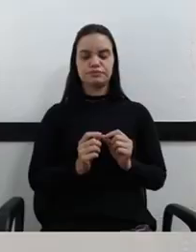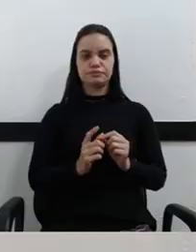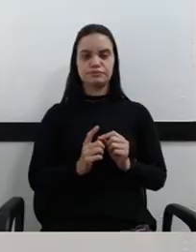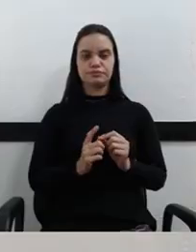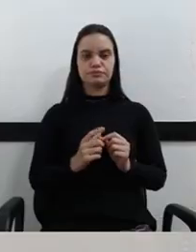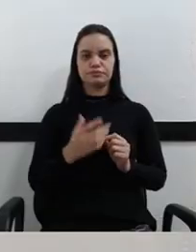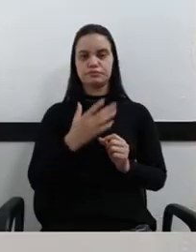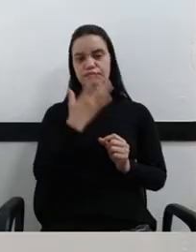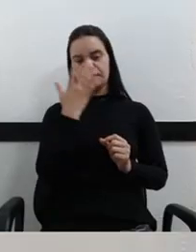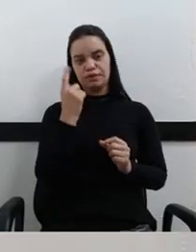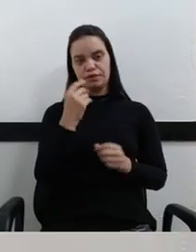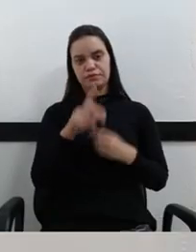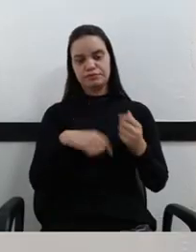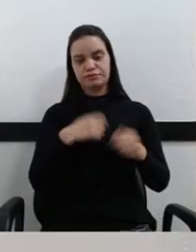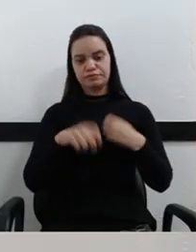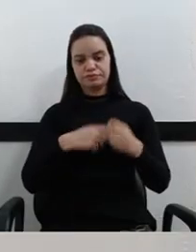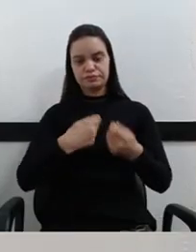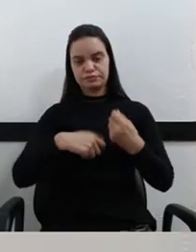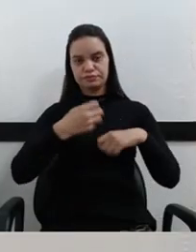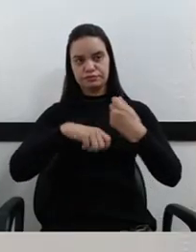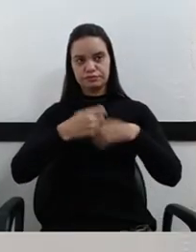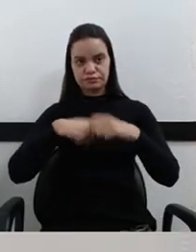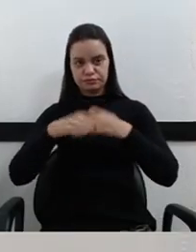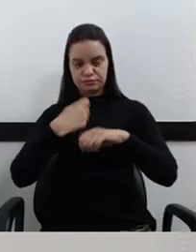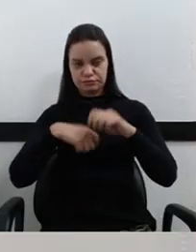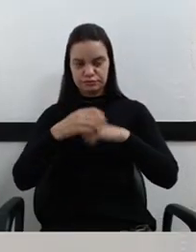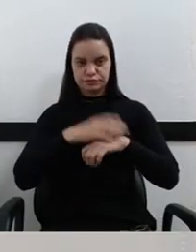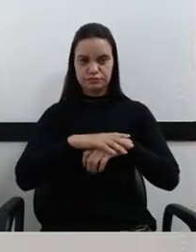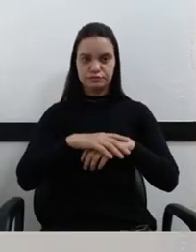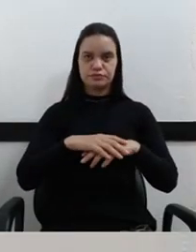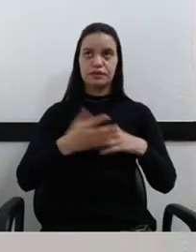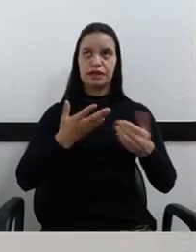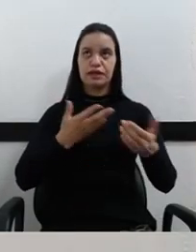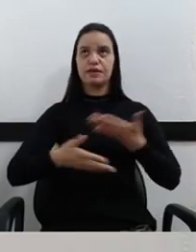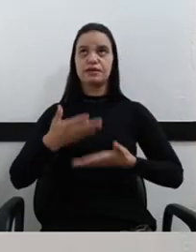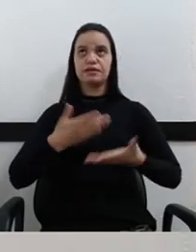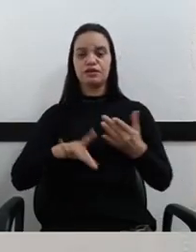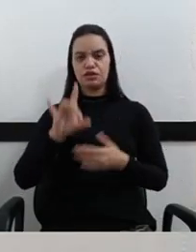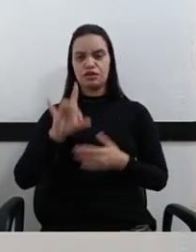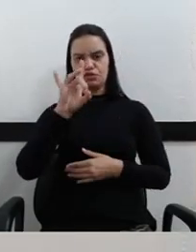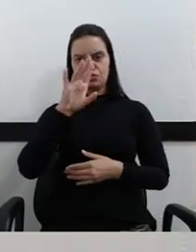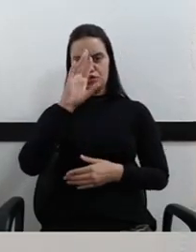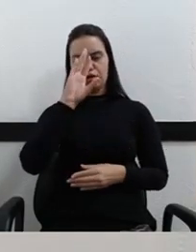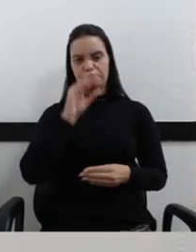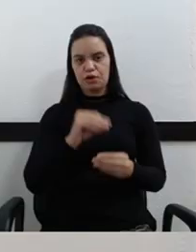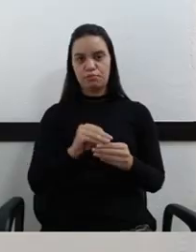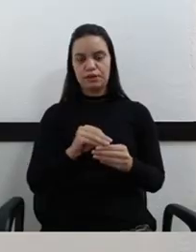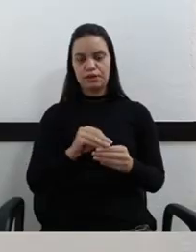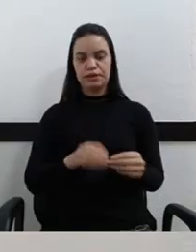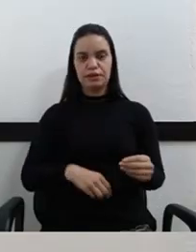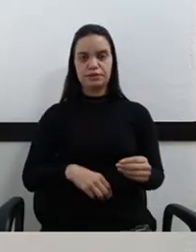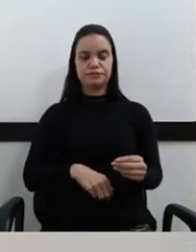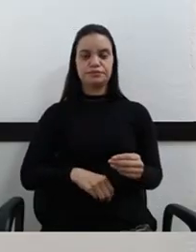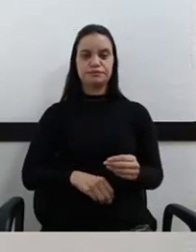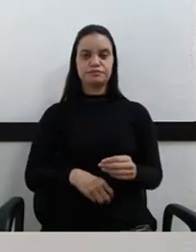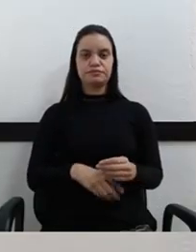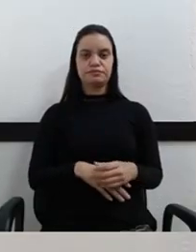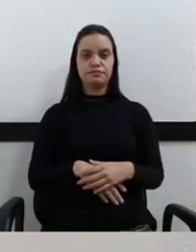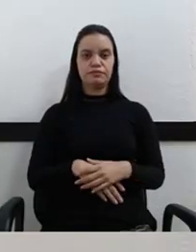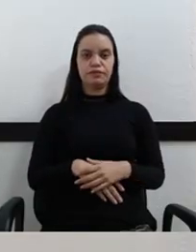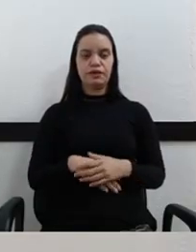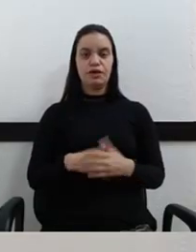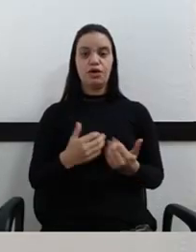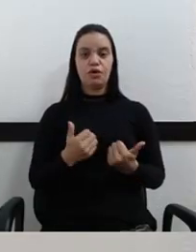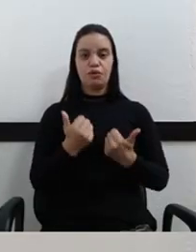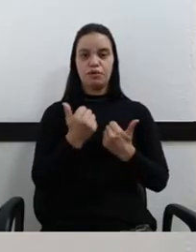pensando nessa organização pelos coordenadores, e os coordenadores depois eles passam diretamente pegar. Só para a gente acertar isso também, o auxiliar